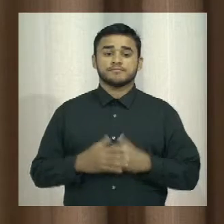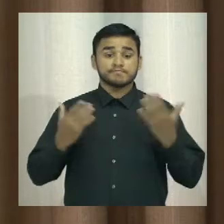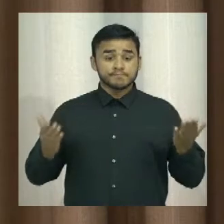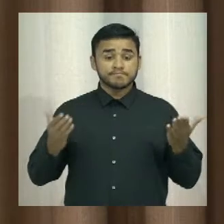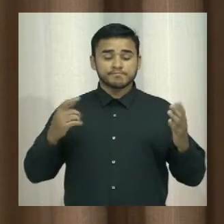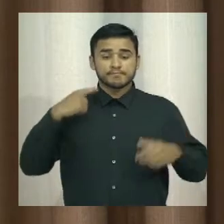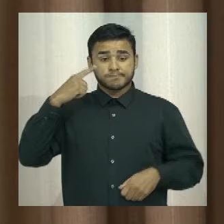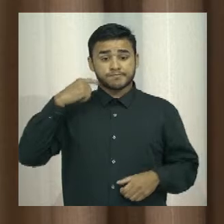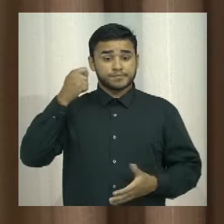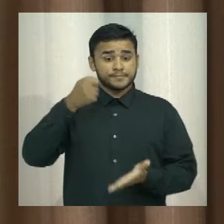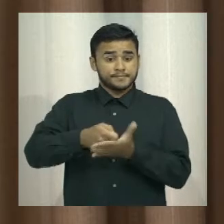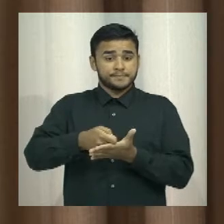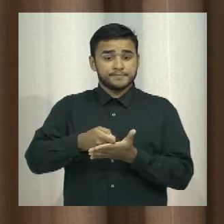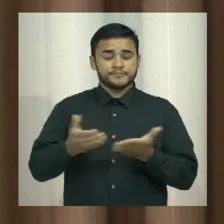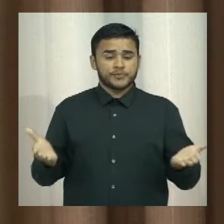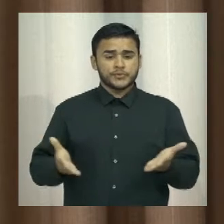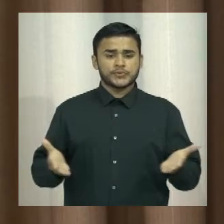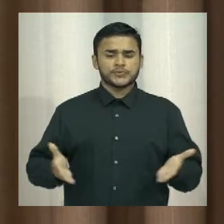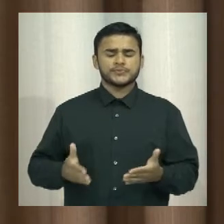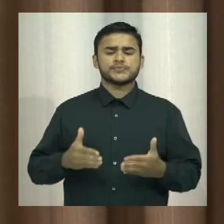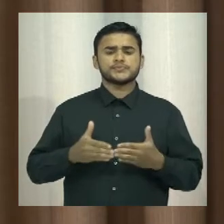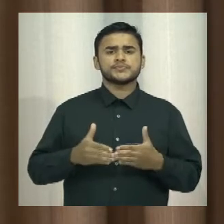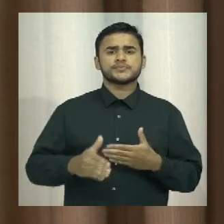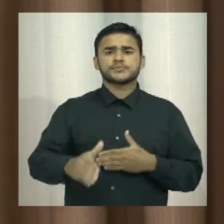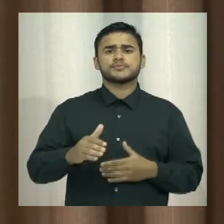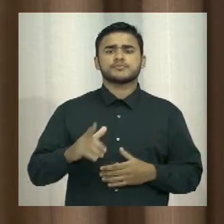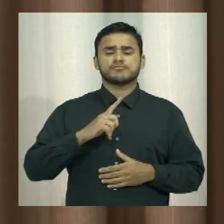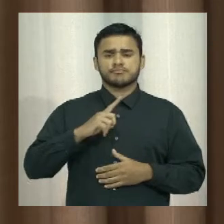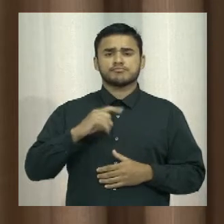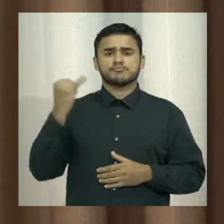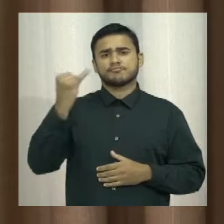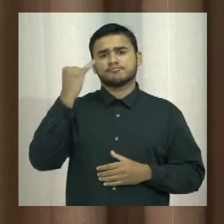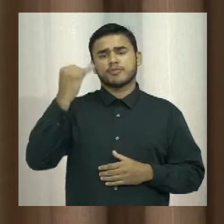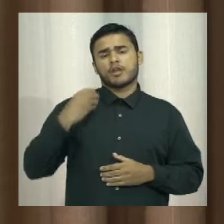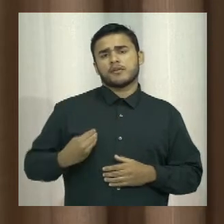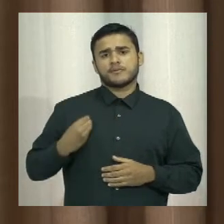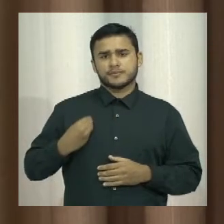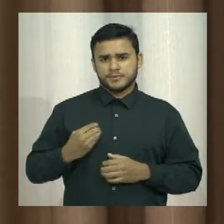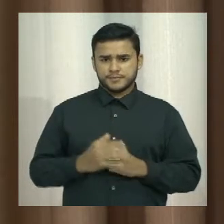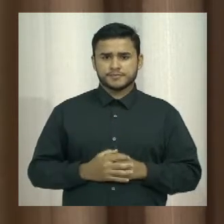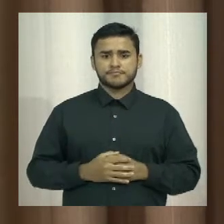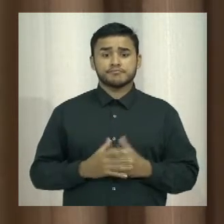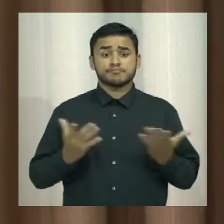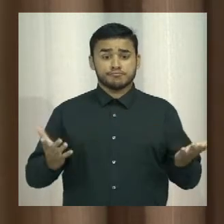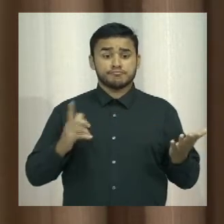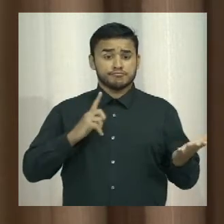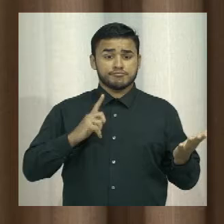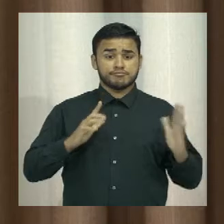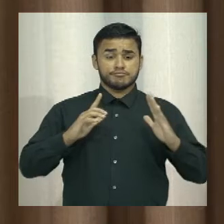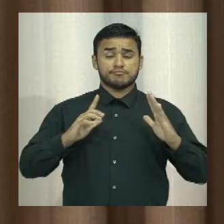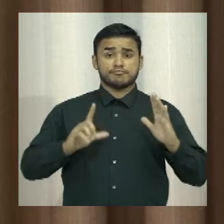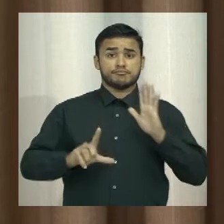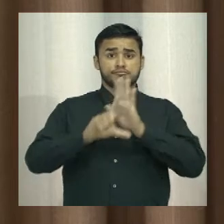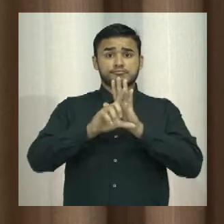Estamos de volta e o programa é Direito de hoje falando sobre a importância da vida. Aqui em Fortaleza existe uma lei, a de